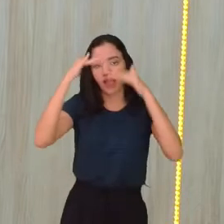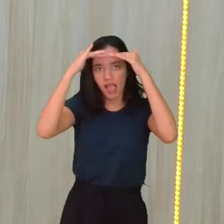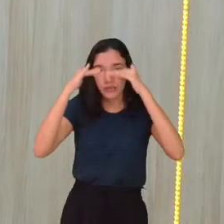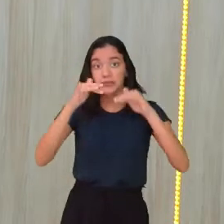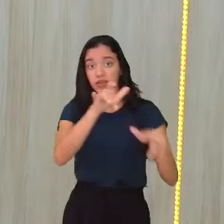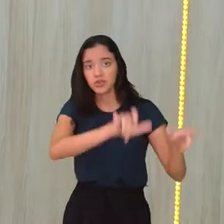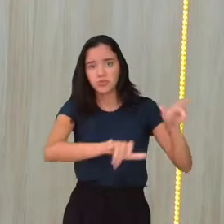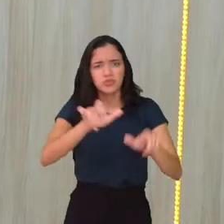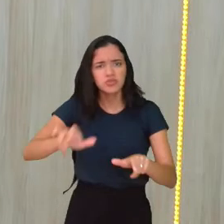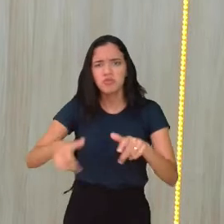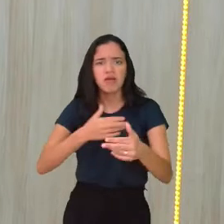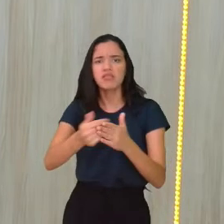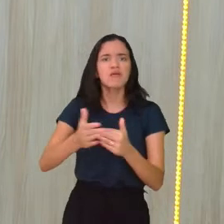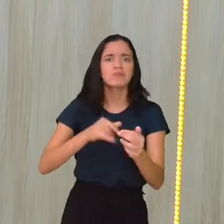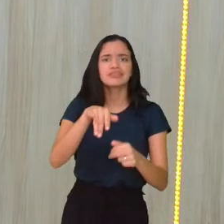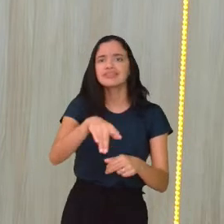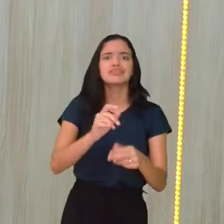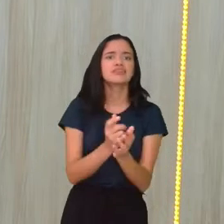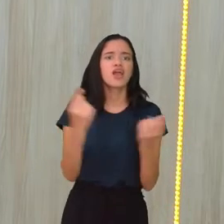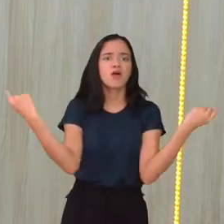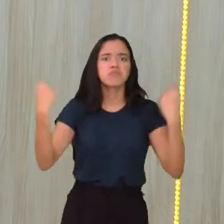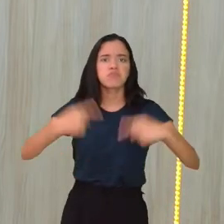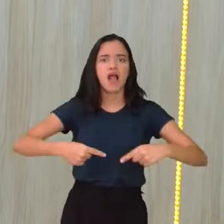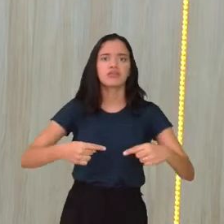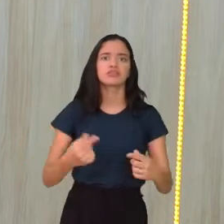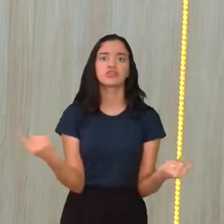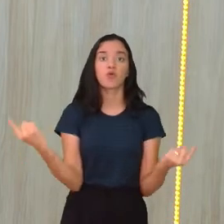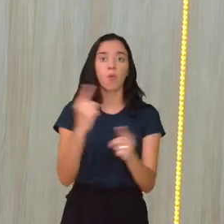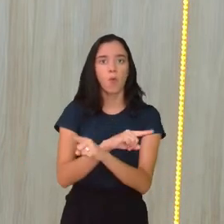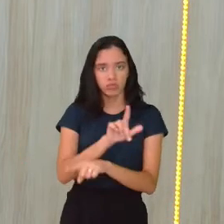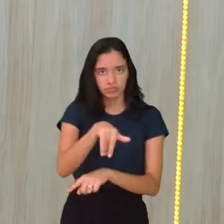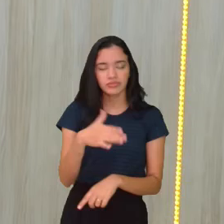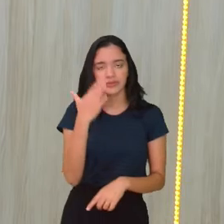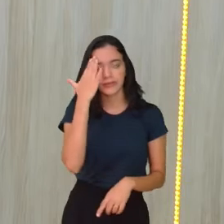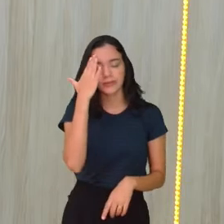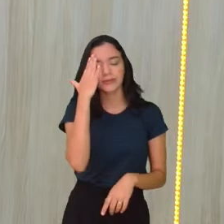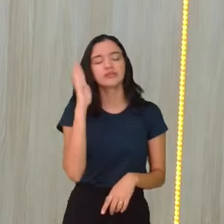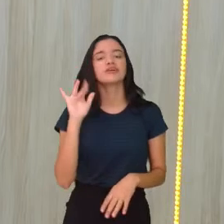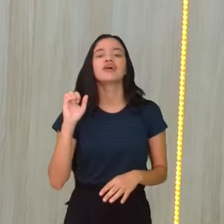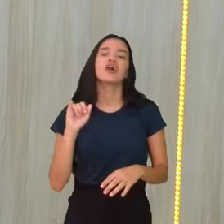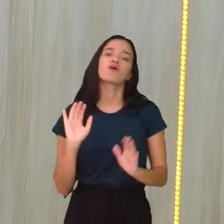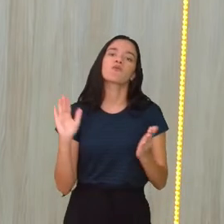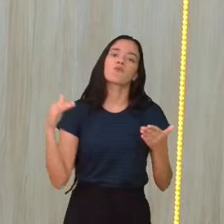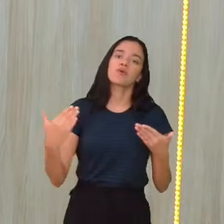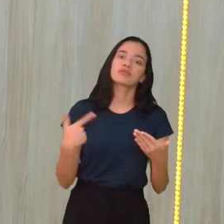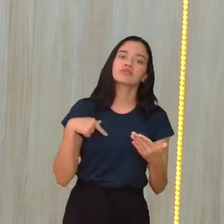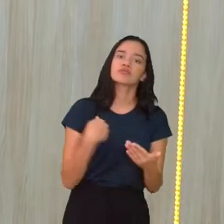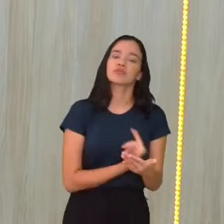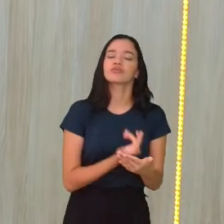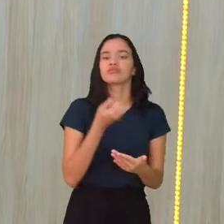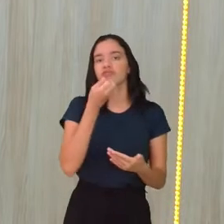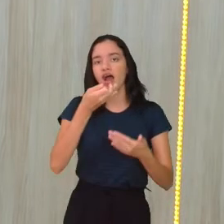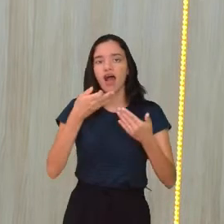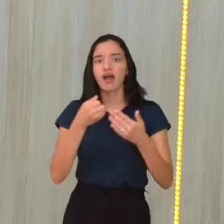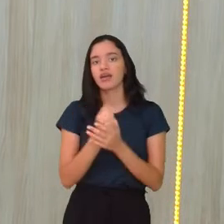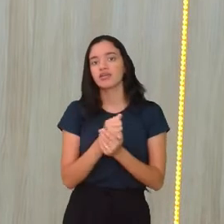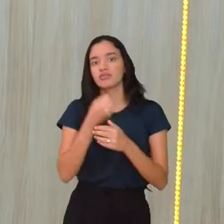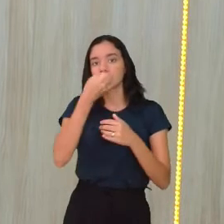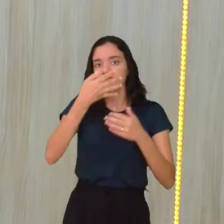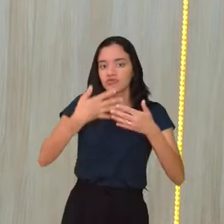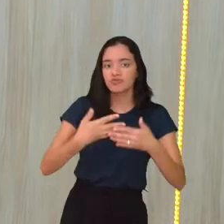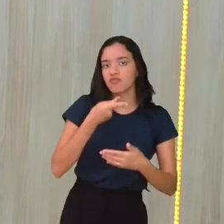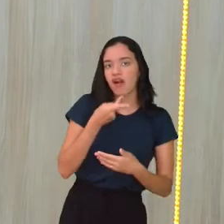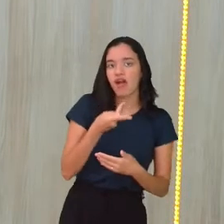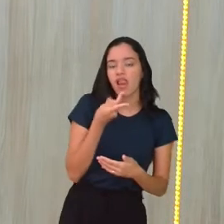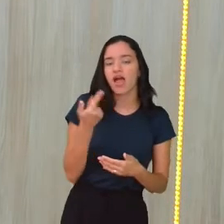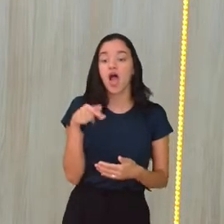pessoas, independente se elas estão em lados opostos, né? E aí quando a gente fala de ser um adversário, isso aqui é